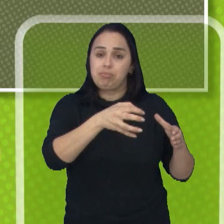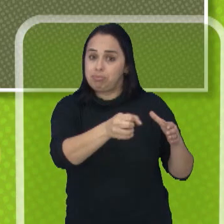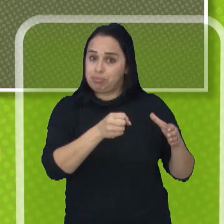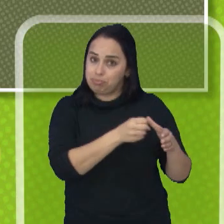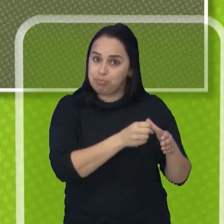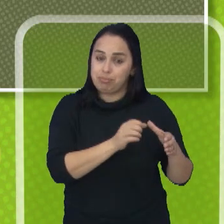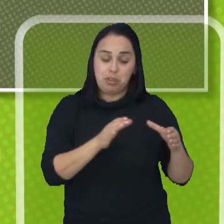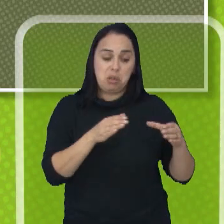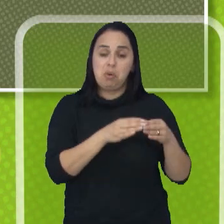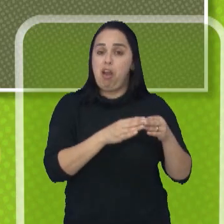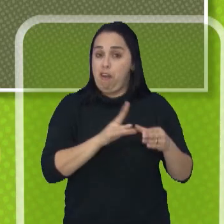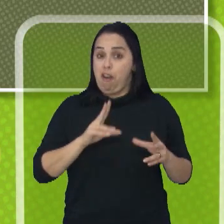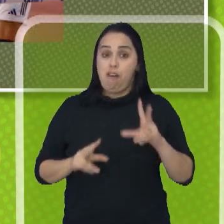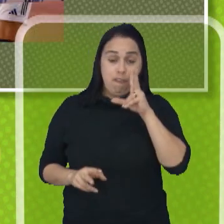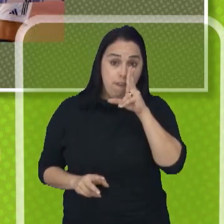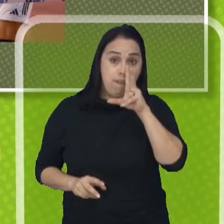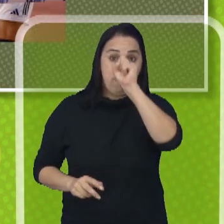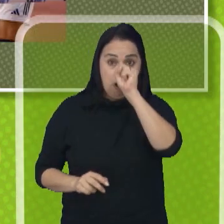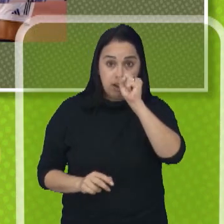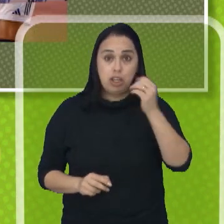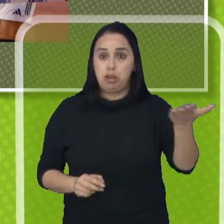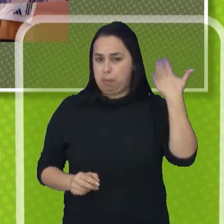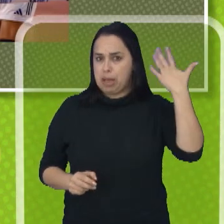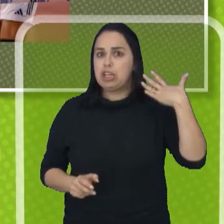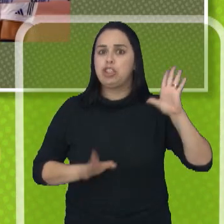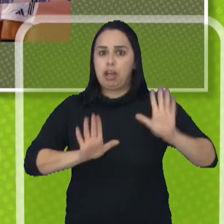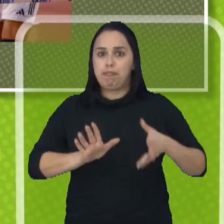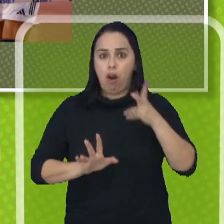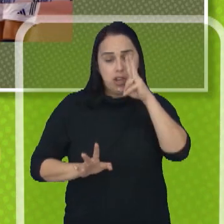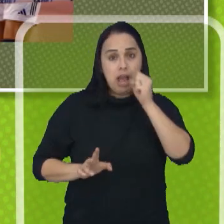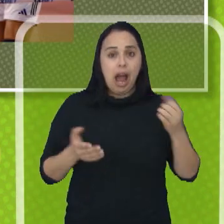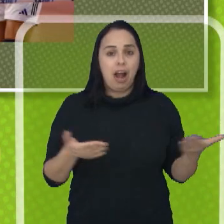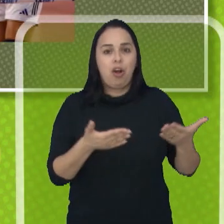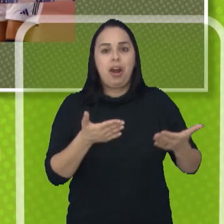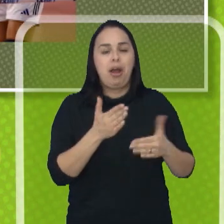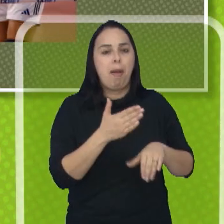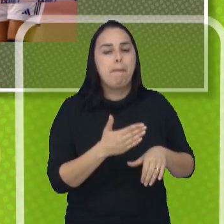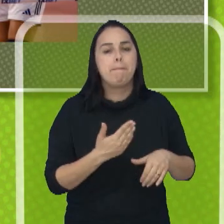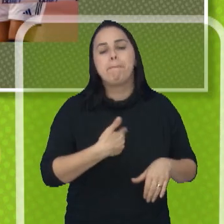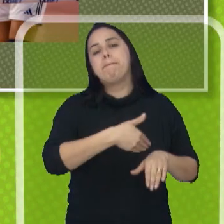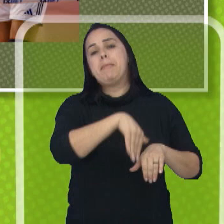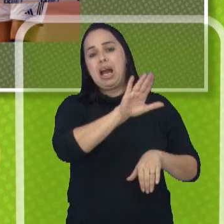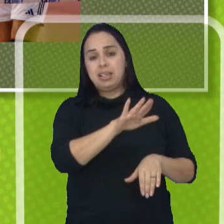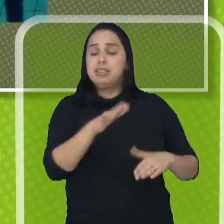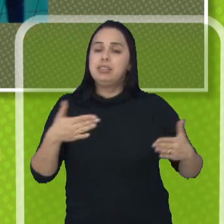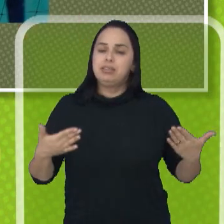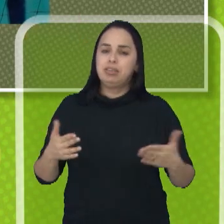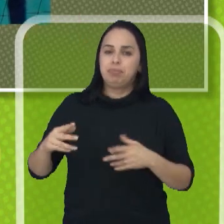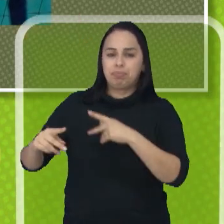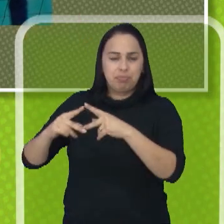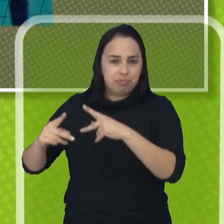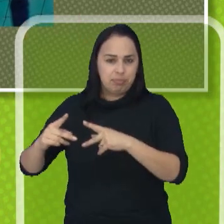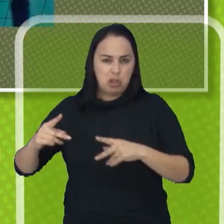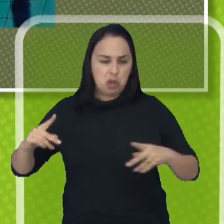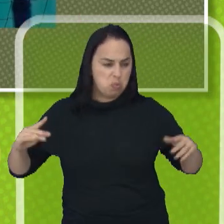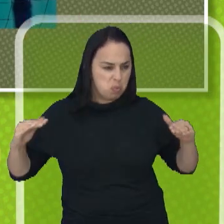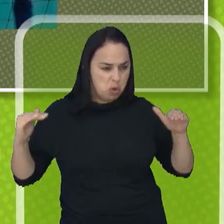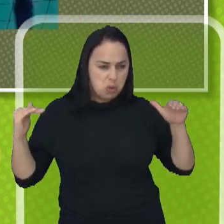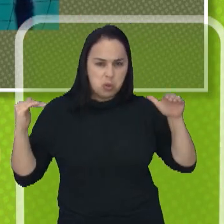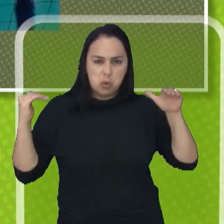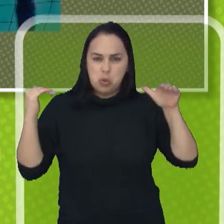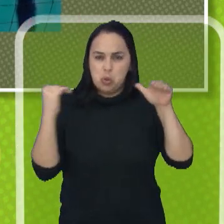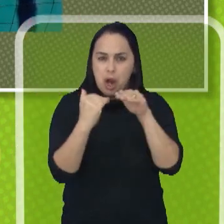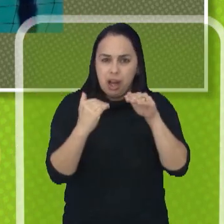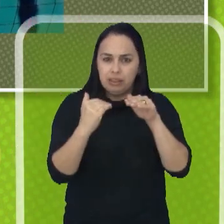seja, tornou a equipe ainda mais forte, que era forte naquela época, ficou ainda mais forte, entrosada. Então o São José conseguiu bater de frente num jogo difícil,